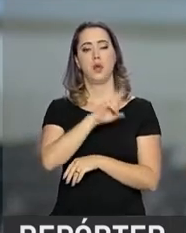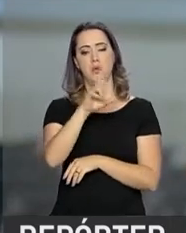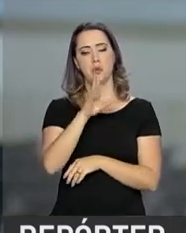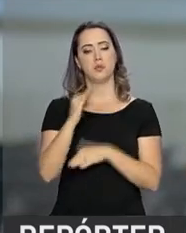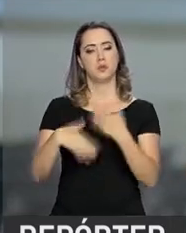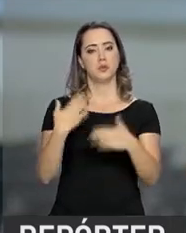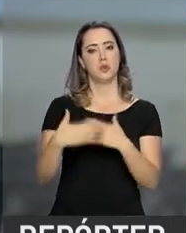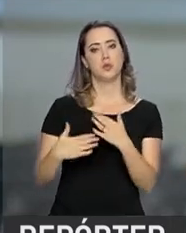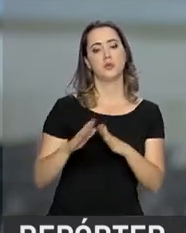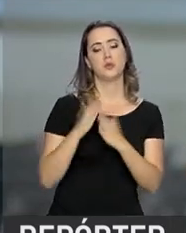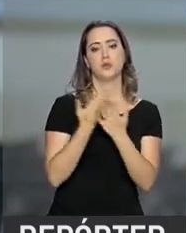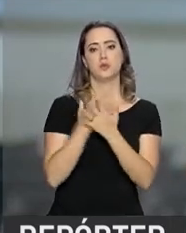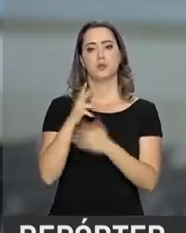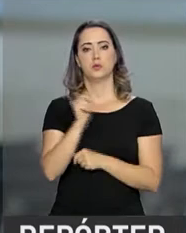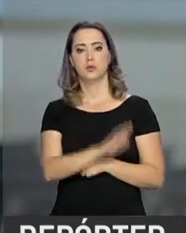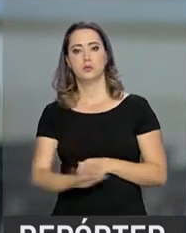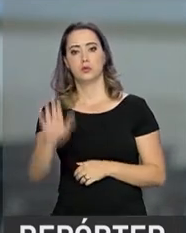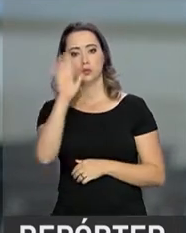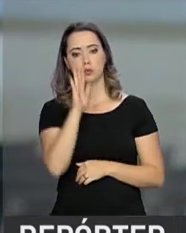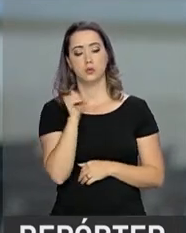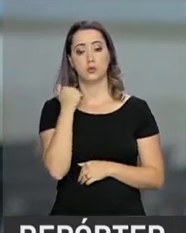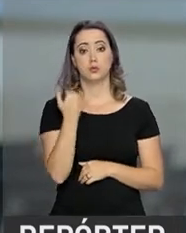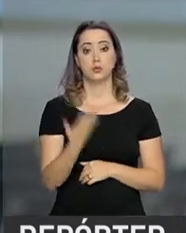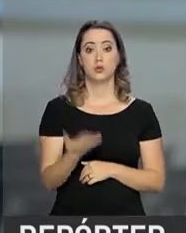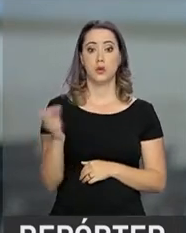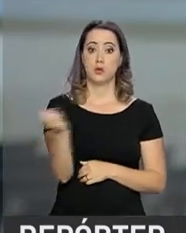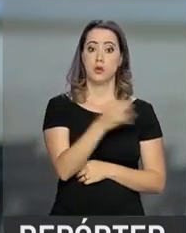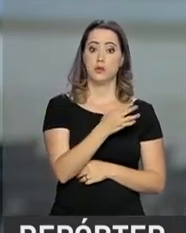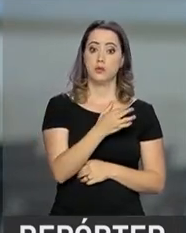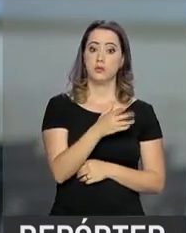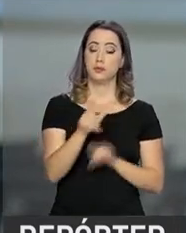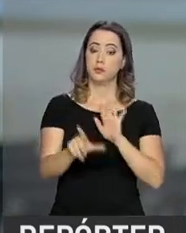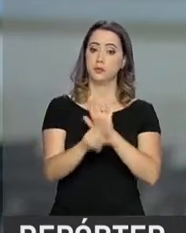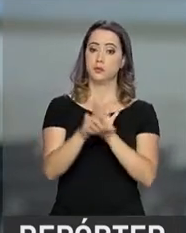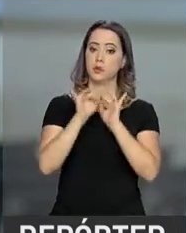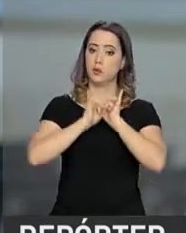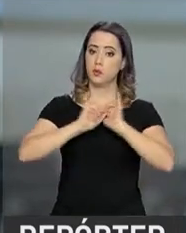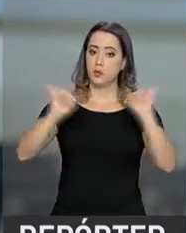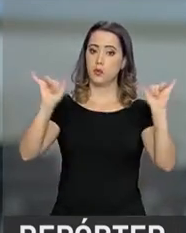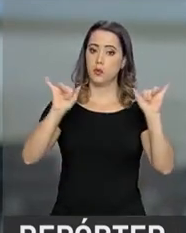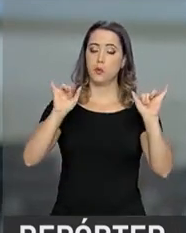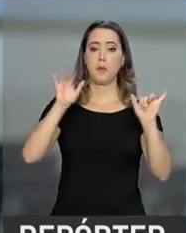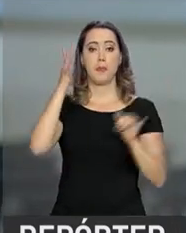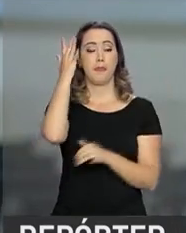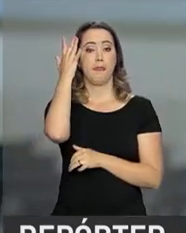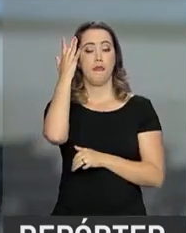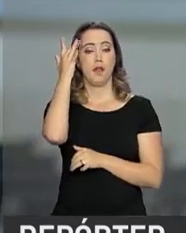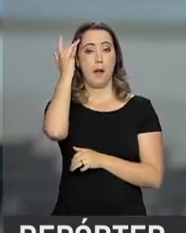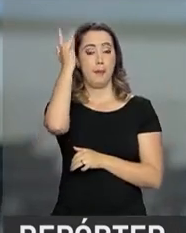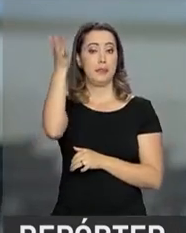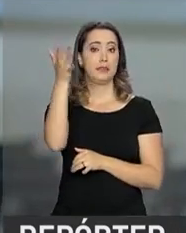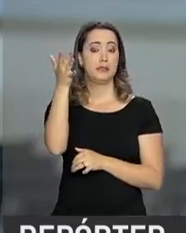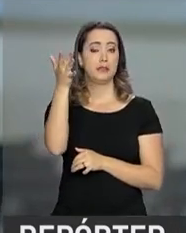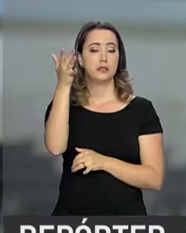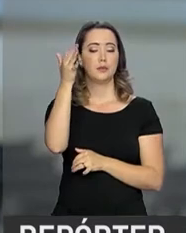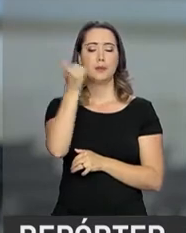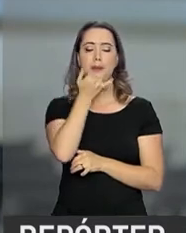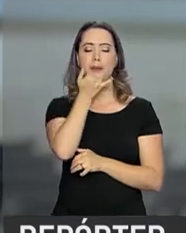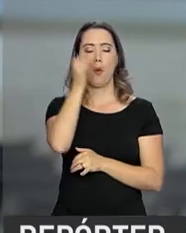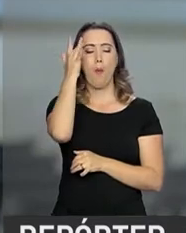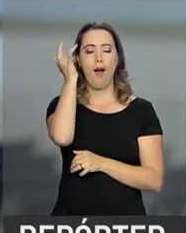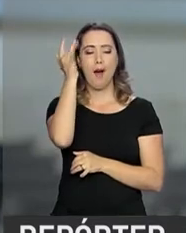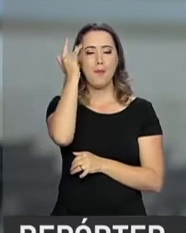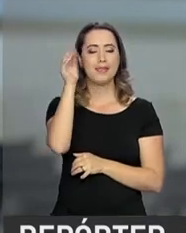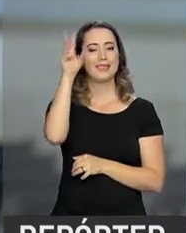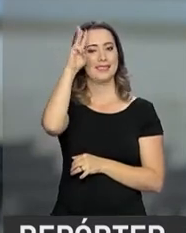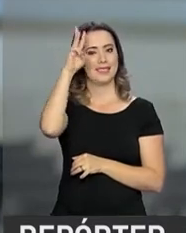nas escolas de todo o país. A nova lei deve ser publicada amanhã, terça-feira, no Diário